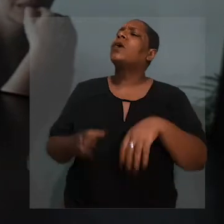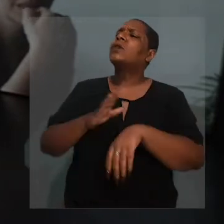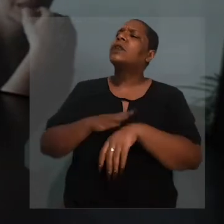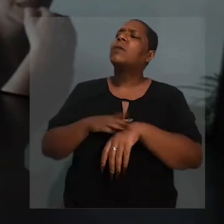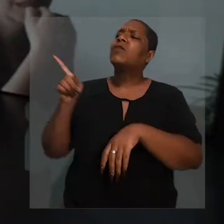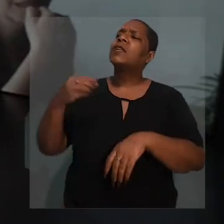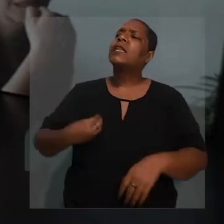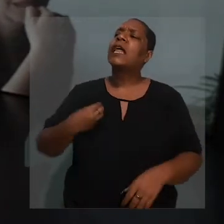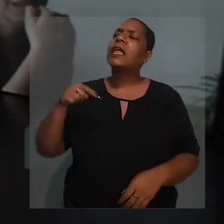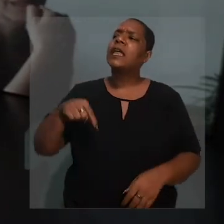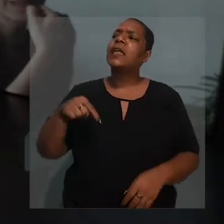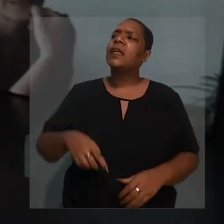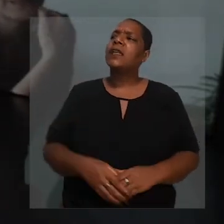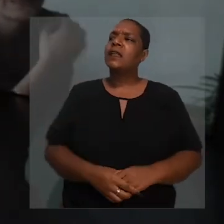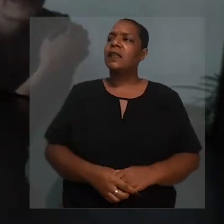Há quanto tempo você tá aqui?